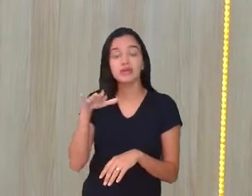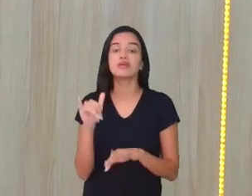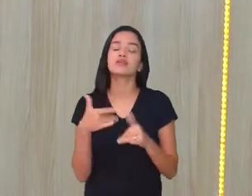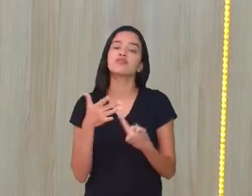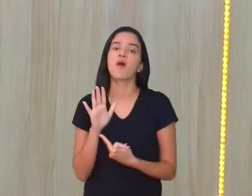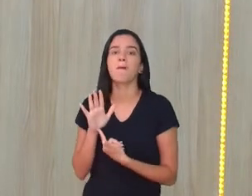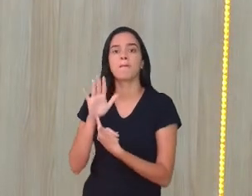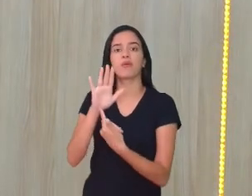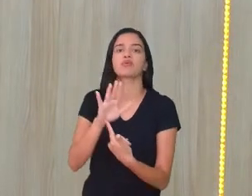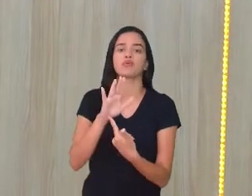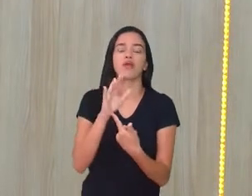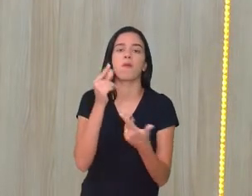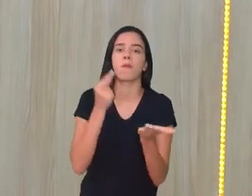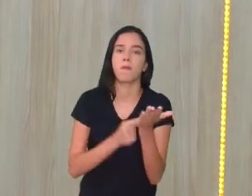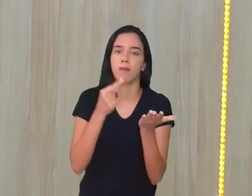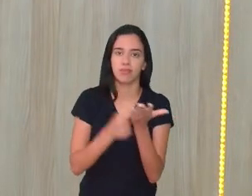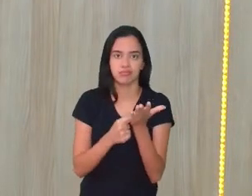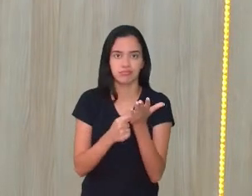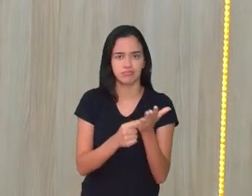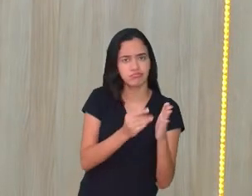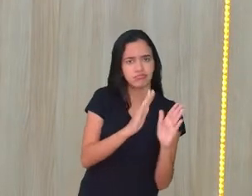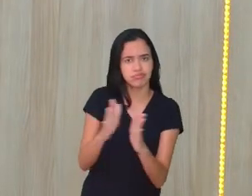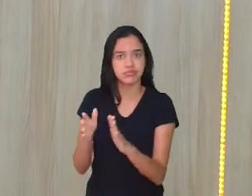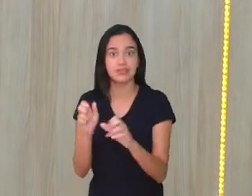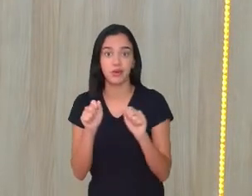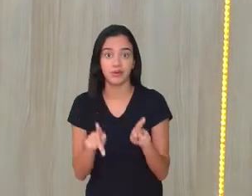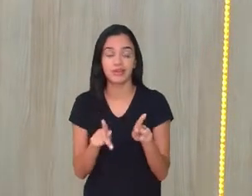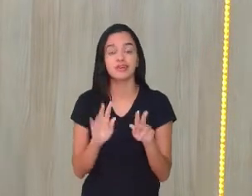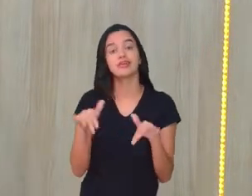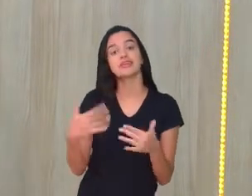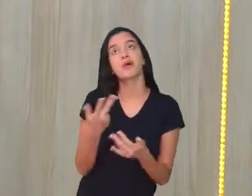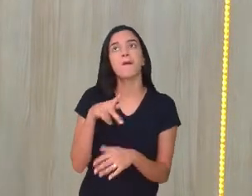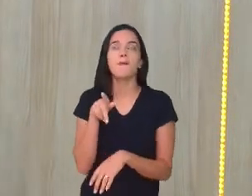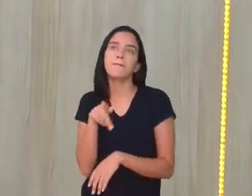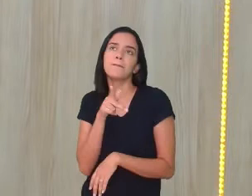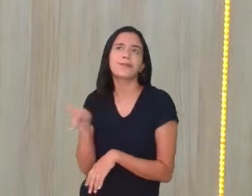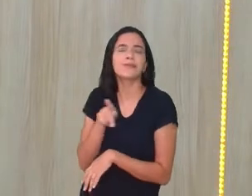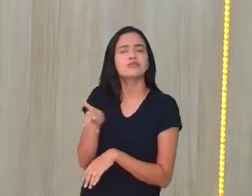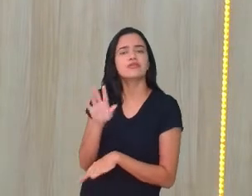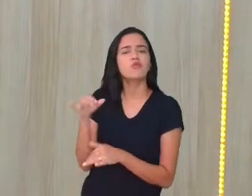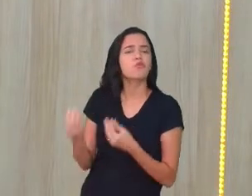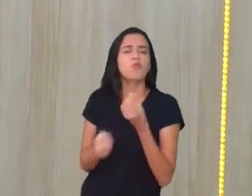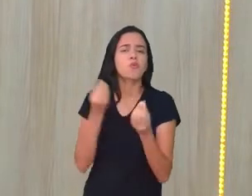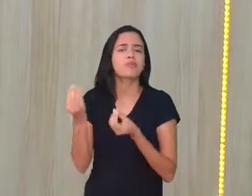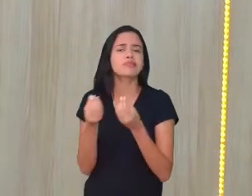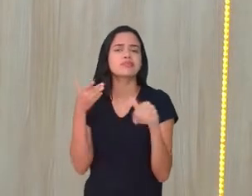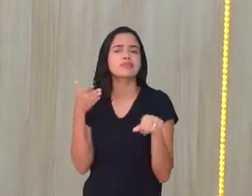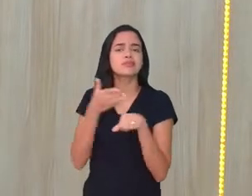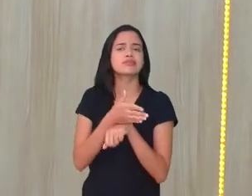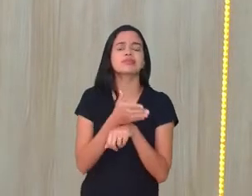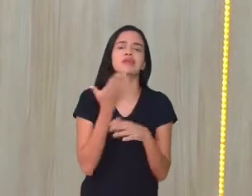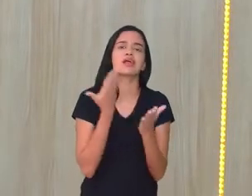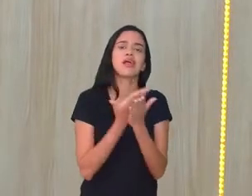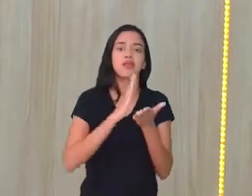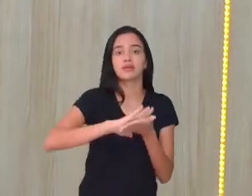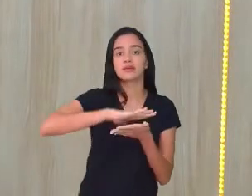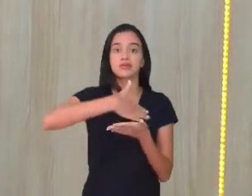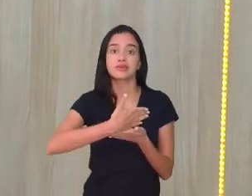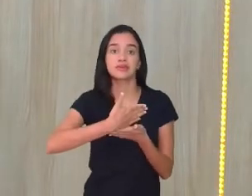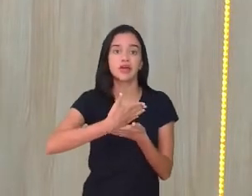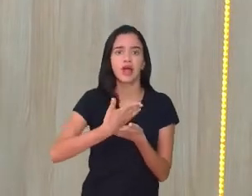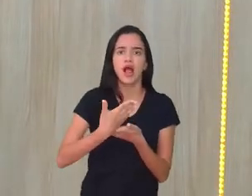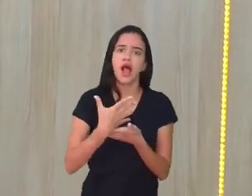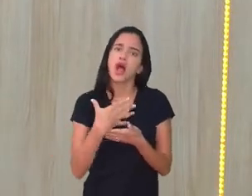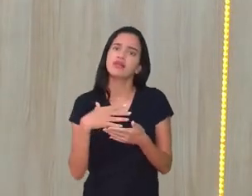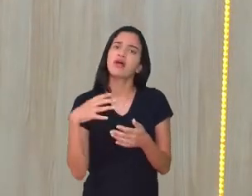vai aparecer o aplicativo, você segue o mesmo processo, tá bom? Pedro, como é que eu faço para acessar a aula através do computador? Da